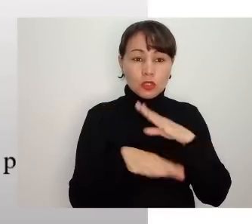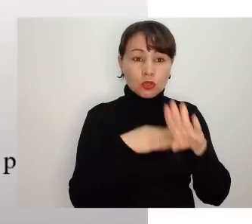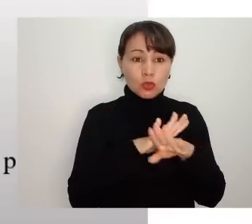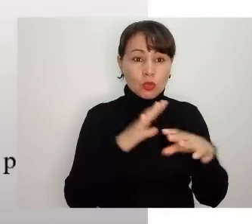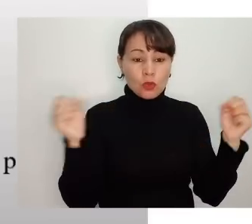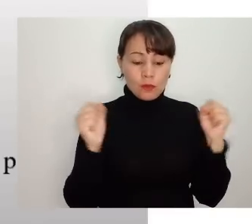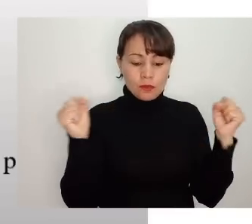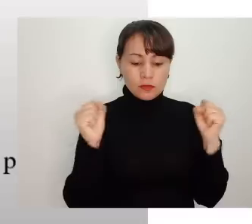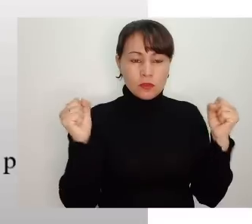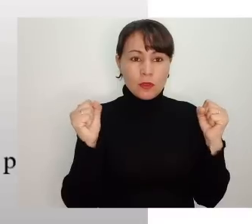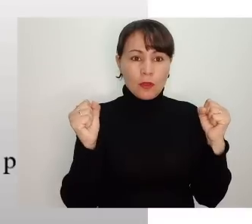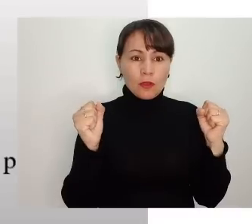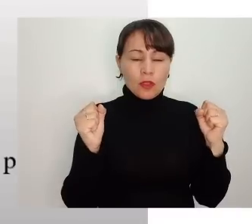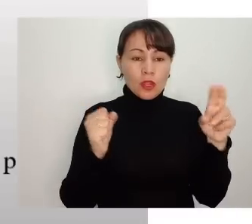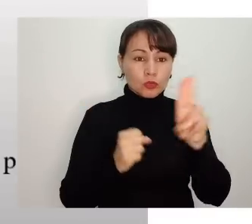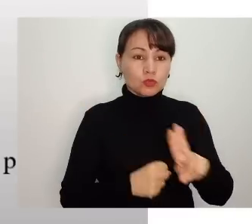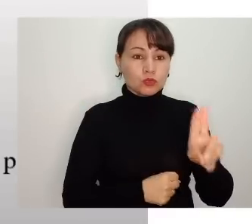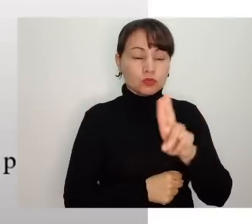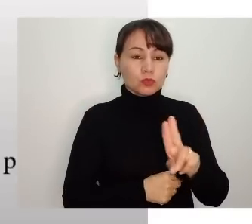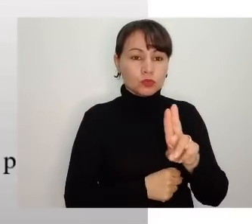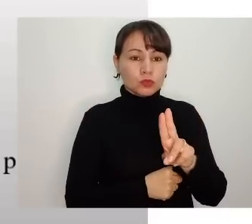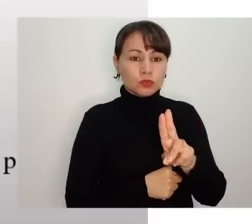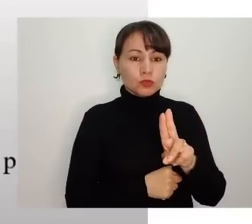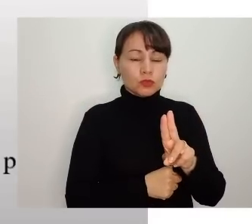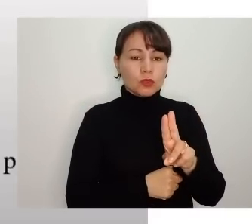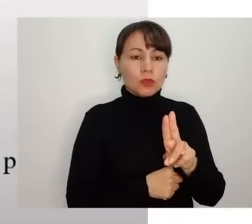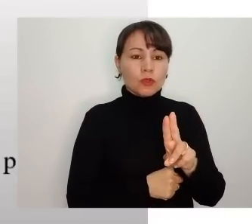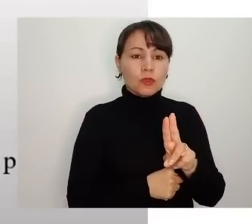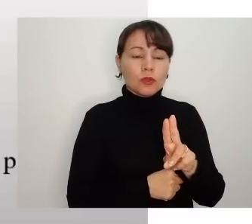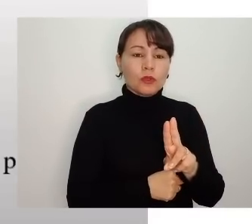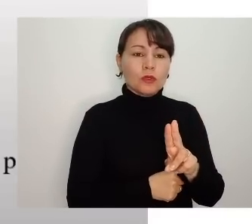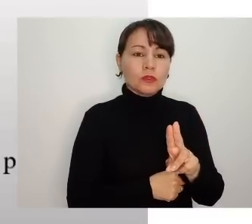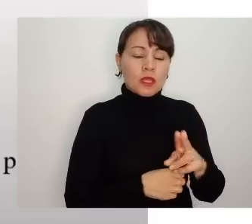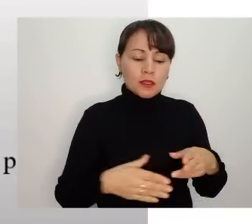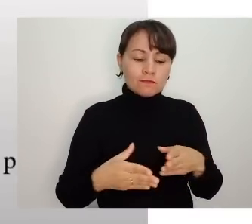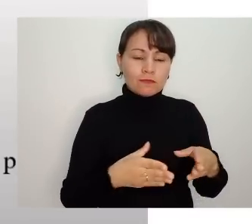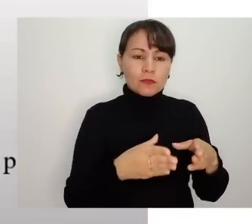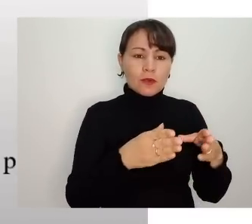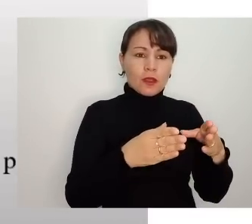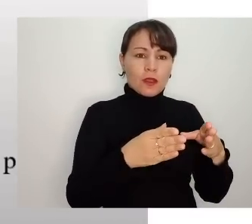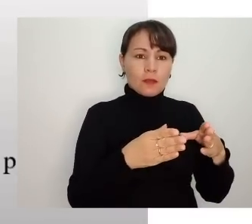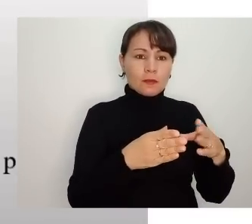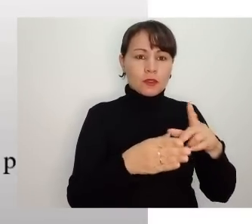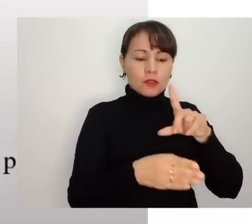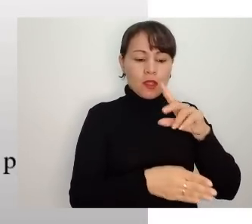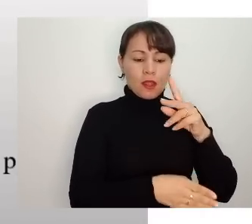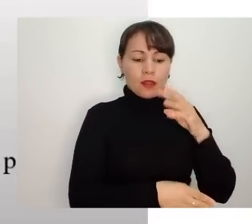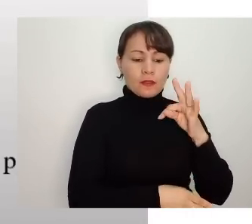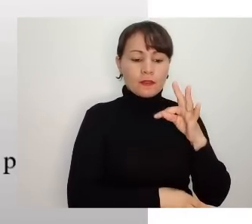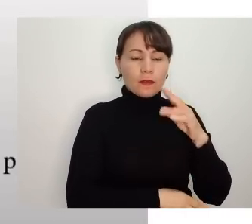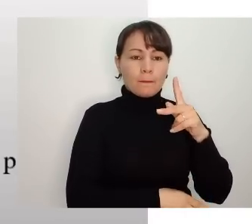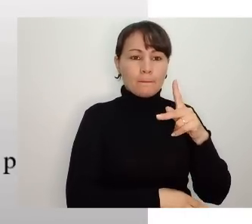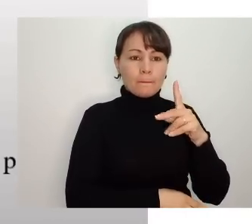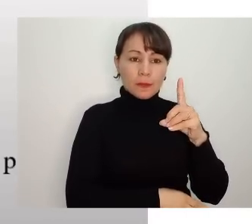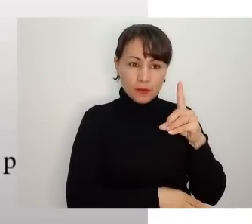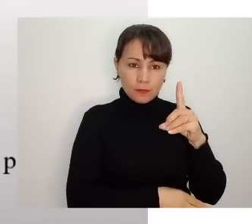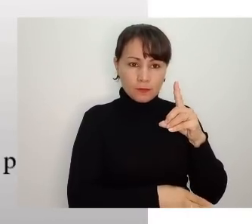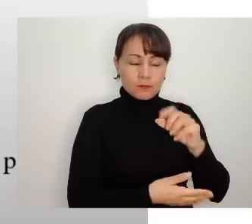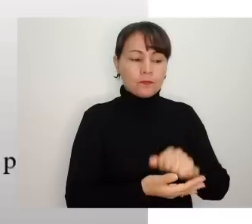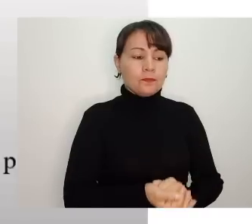Todo o aprendizado motor, ele usa essa via aqui, chamada de LTD,